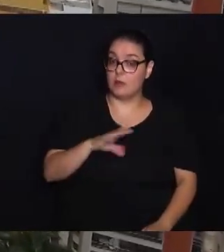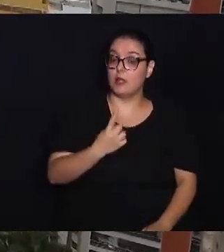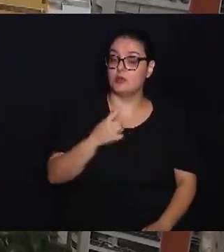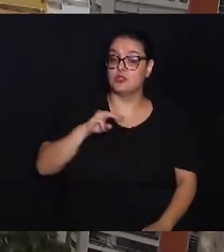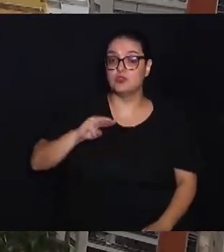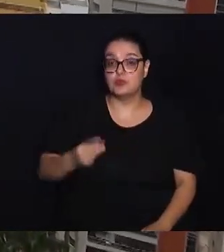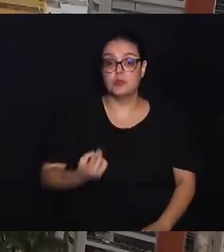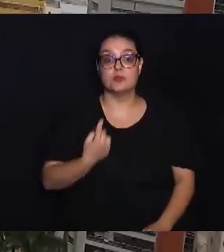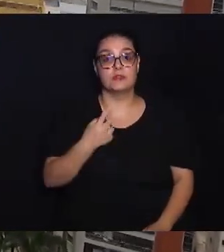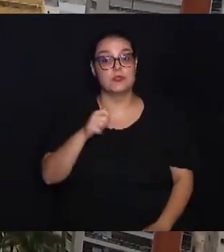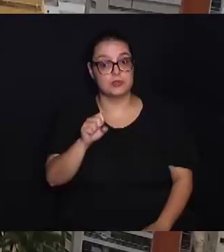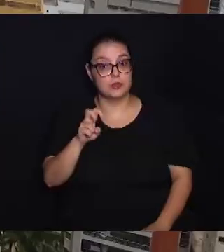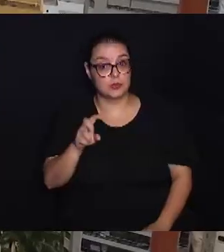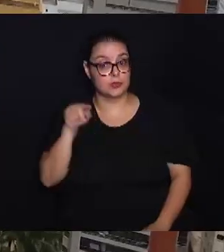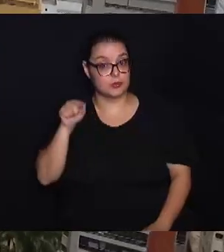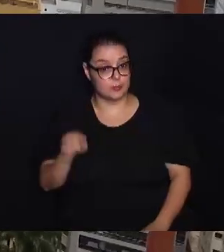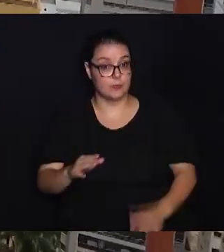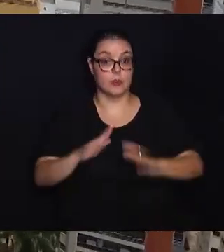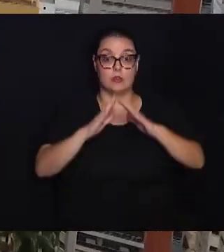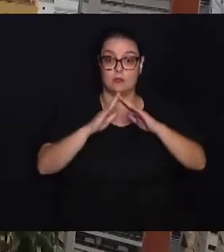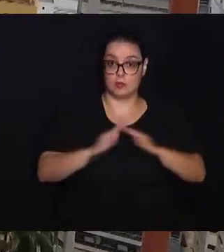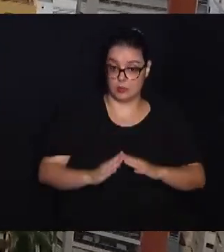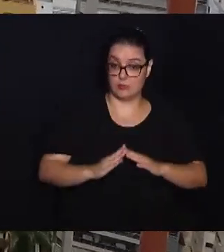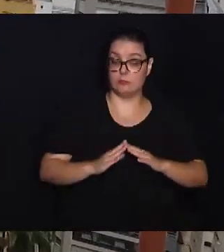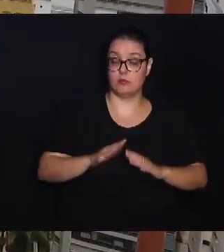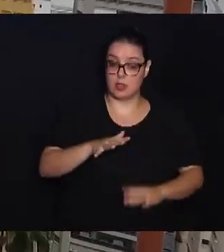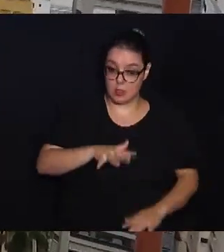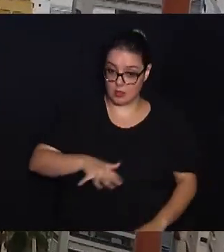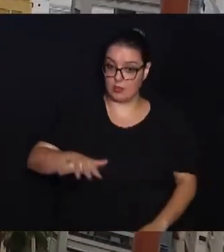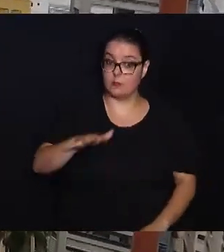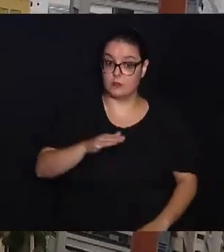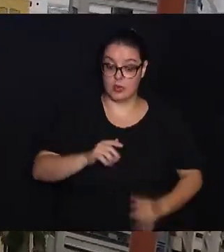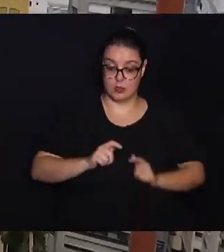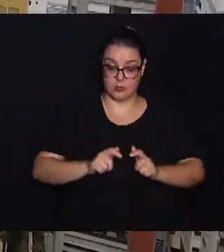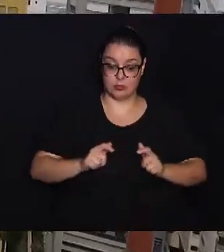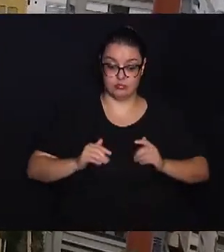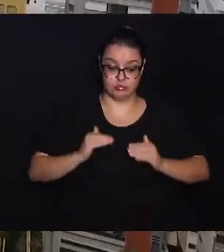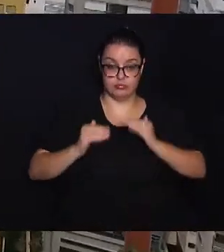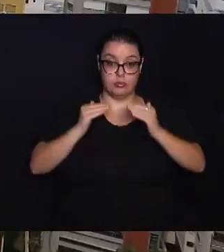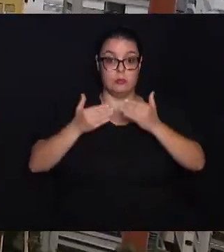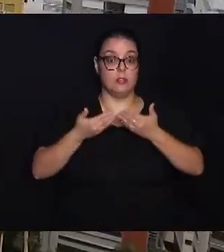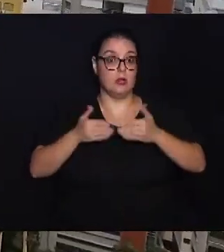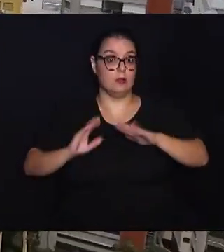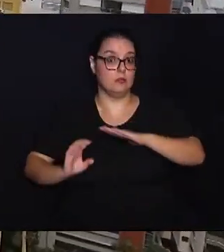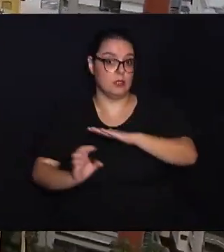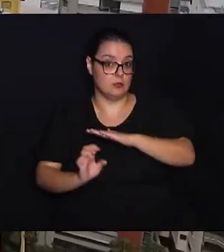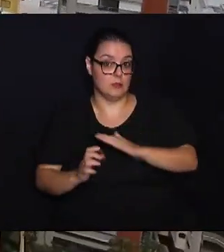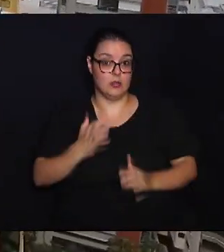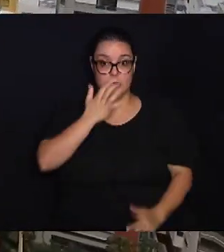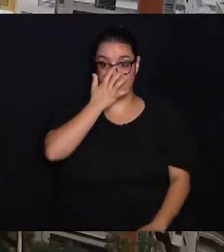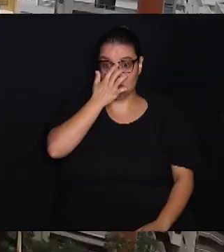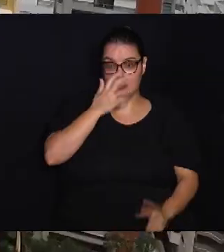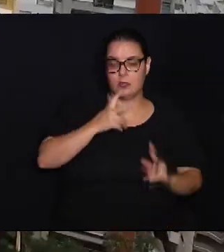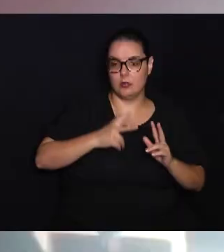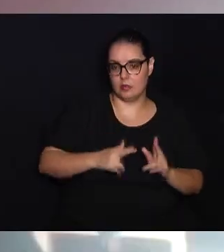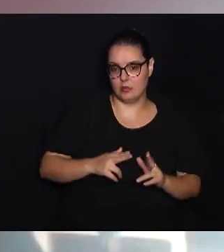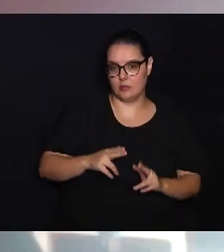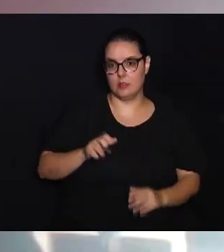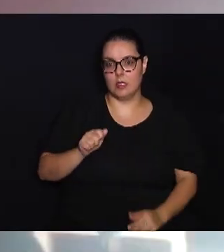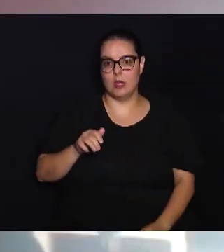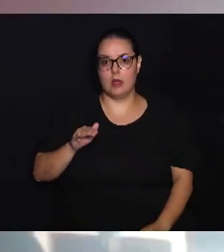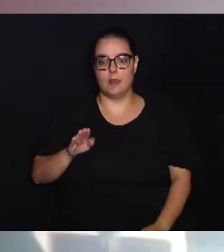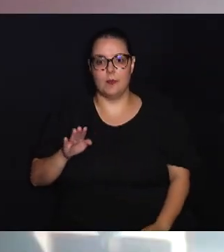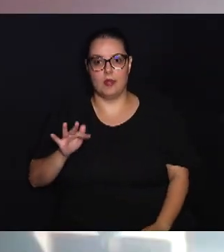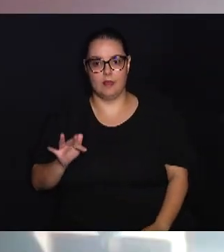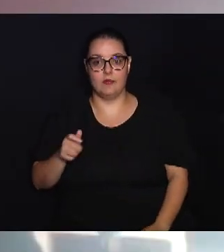cidade que tem mais de 1.185 mil habitantes um mercado Próspero para quem quer abrir o seu negócio de